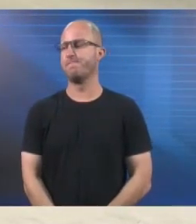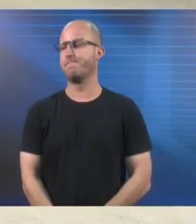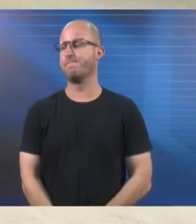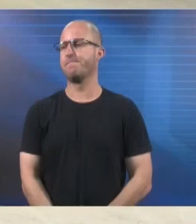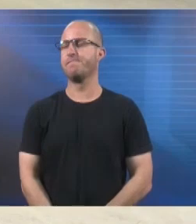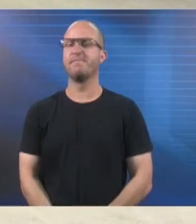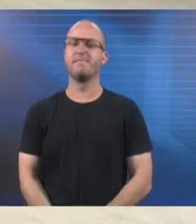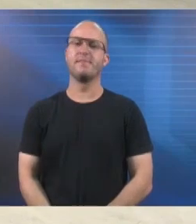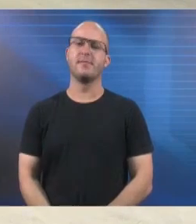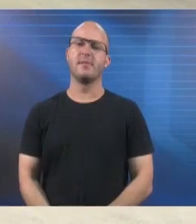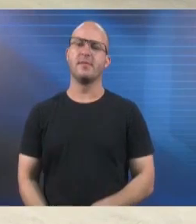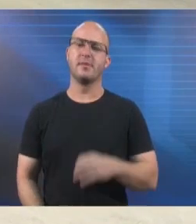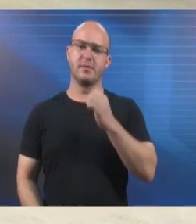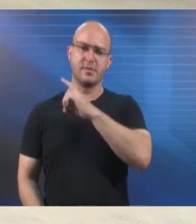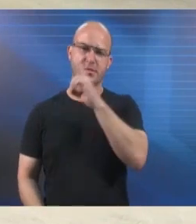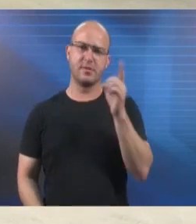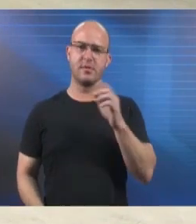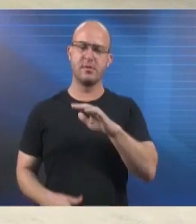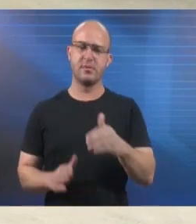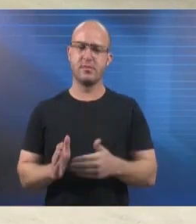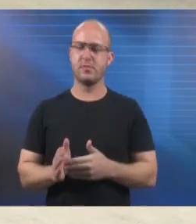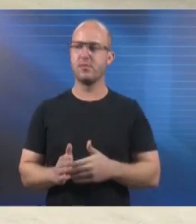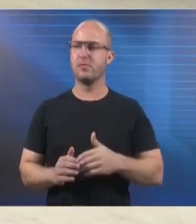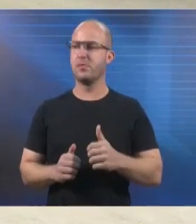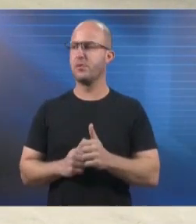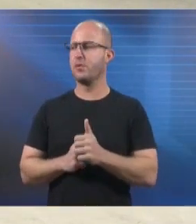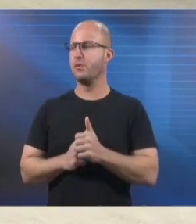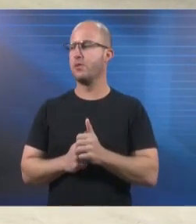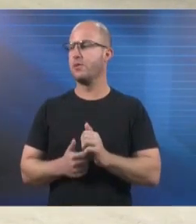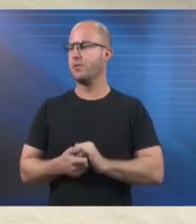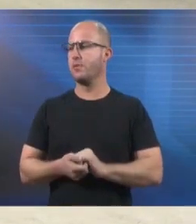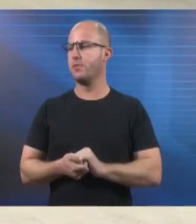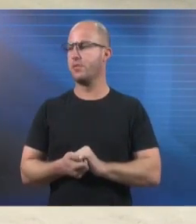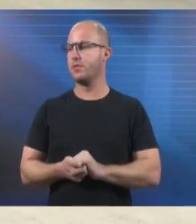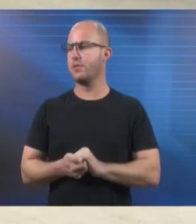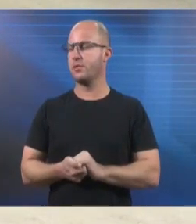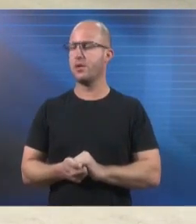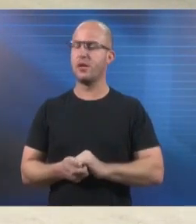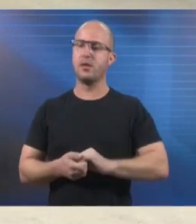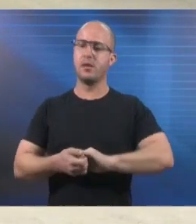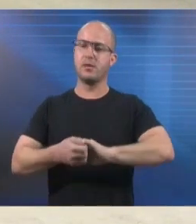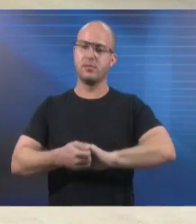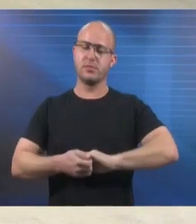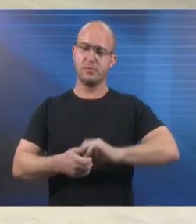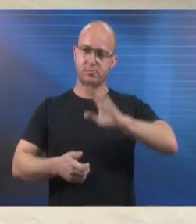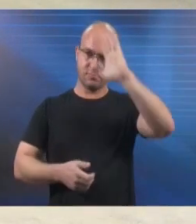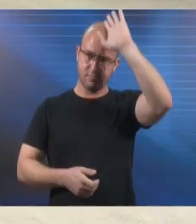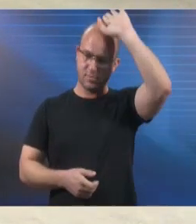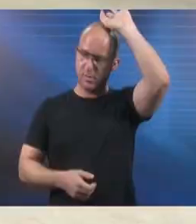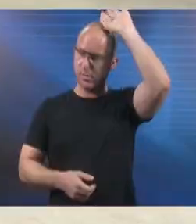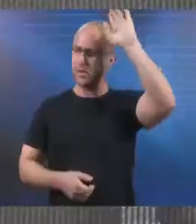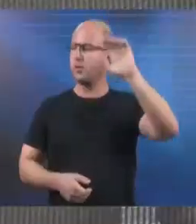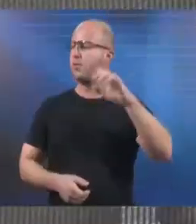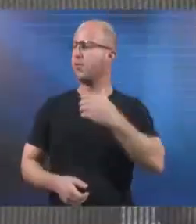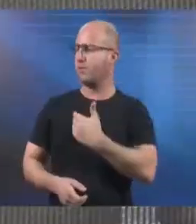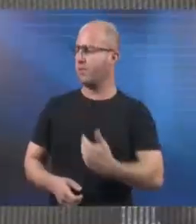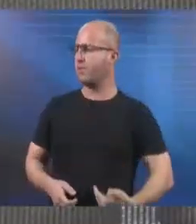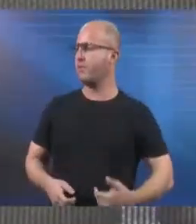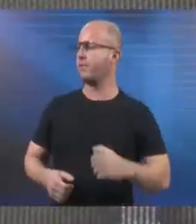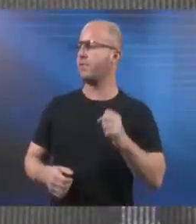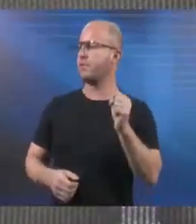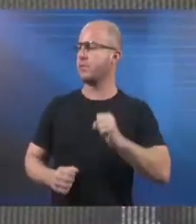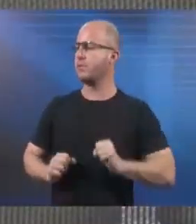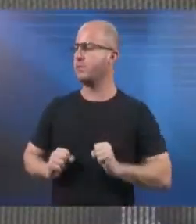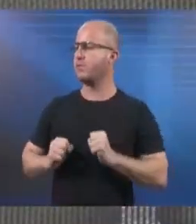Bom dia a todos primeiro cumprimentar os bombeiros aqui presente e dizer que o governo fez o esforço inclusive de